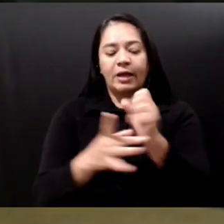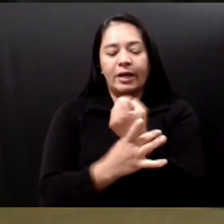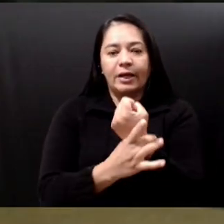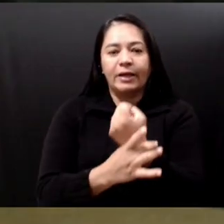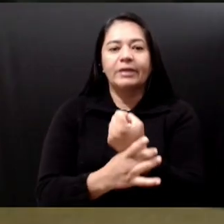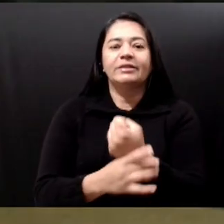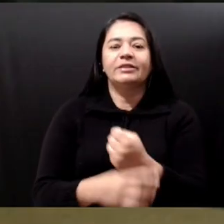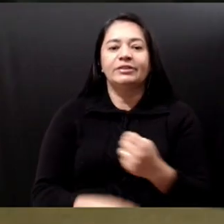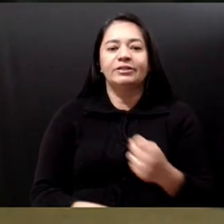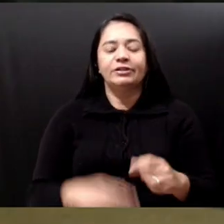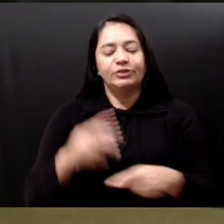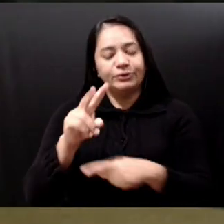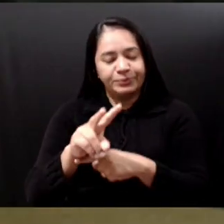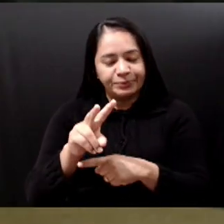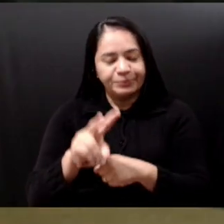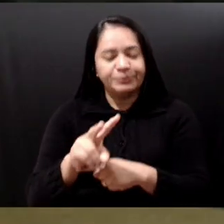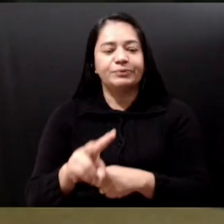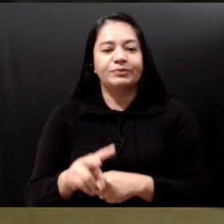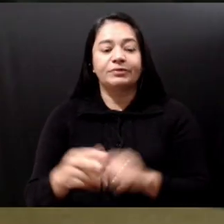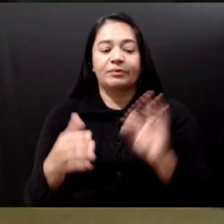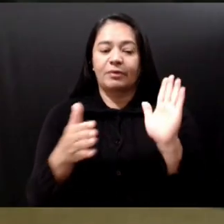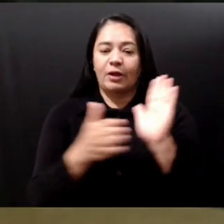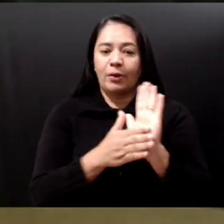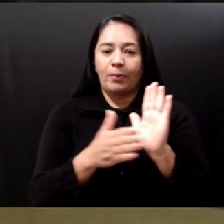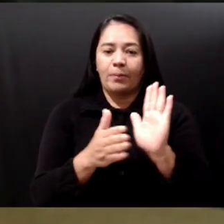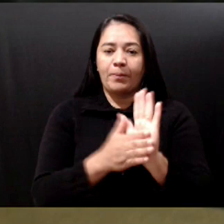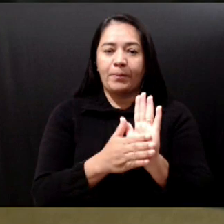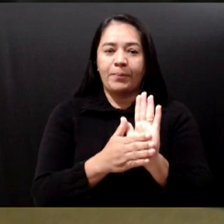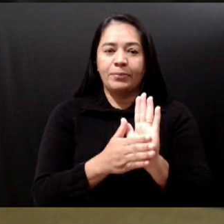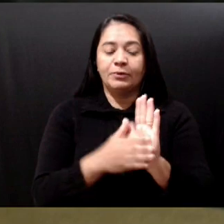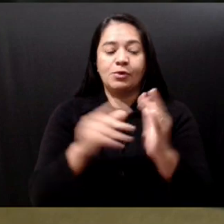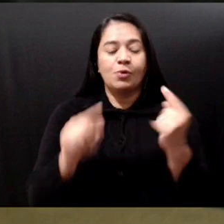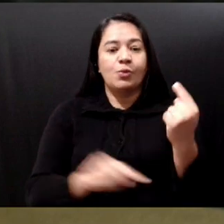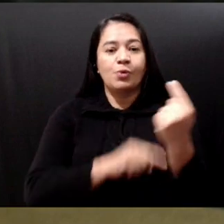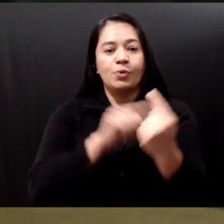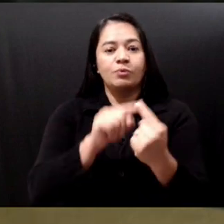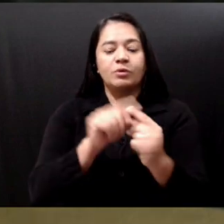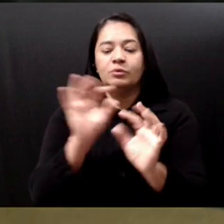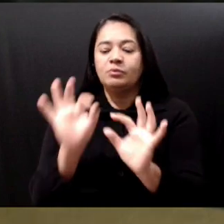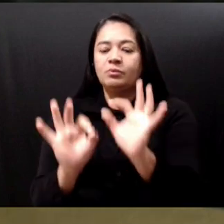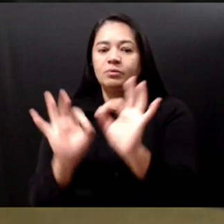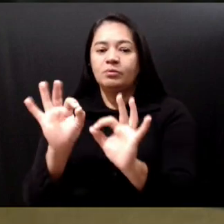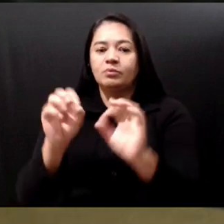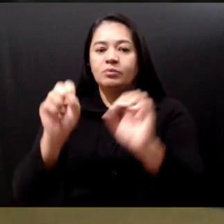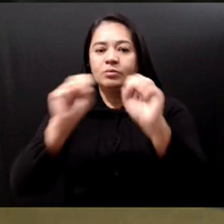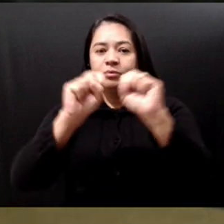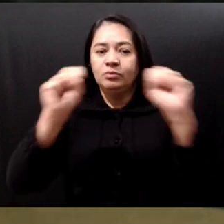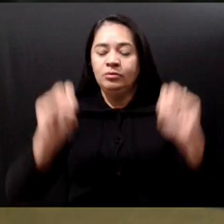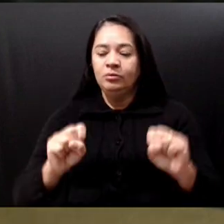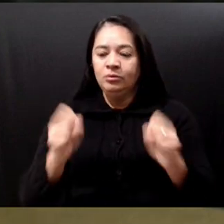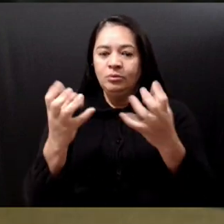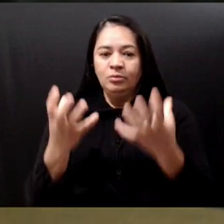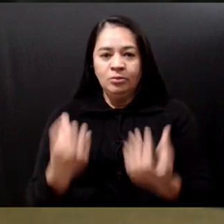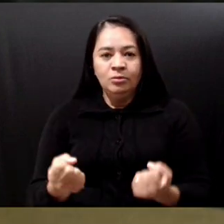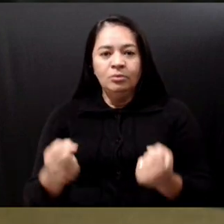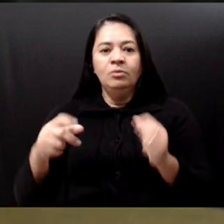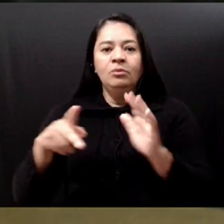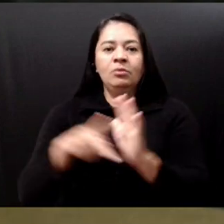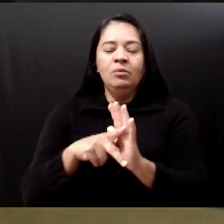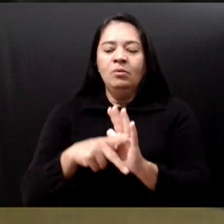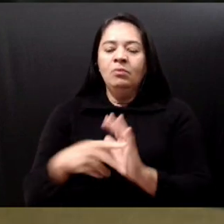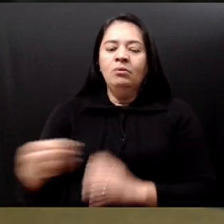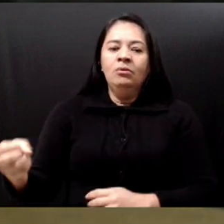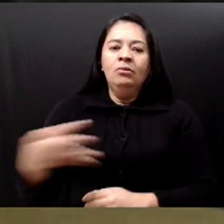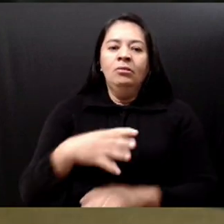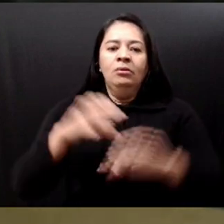cuidado. Nessa proposta, tem o objetivo de reorganizar o sistema de acolhimento da cidade. Com a nova estrutura, as instituições de